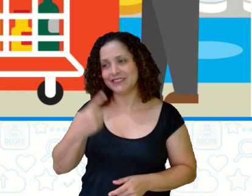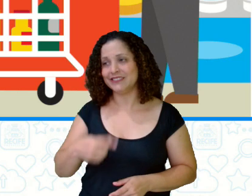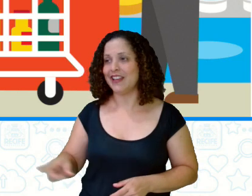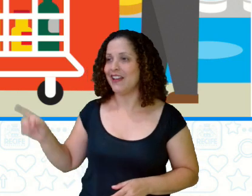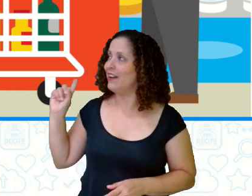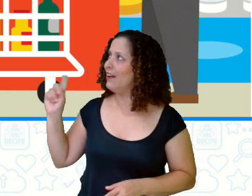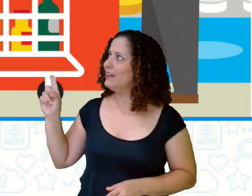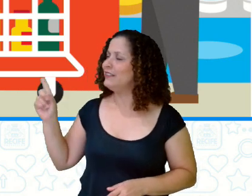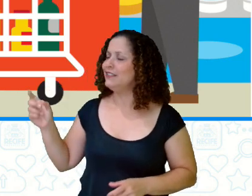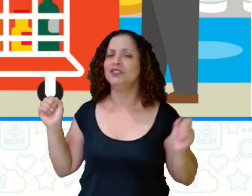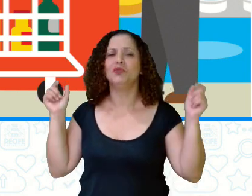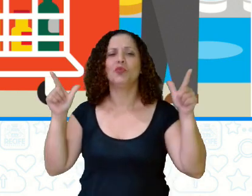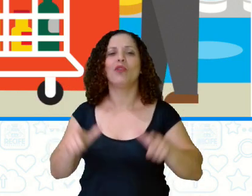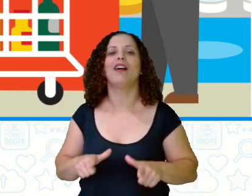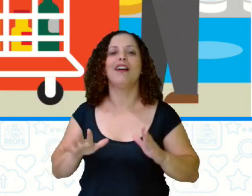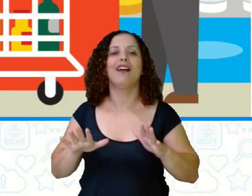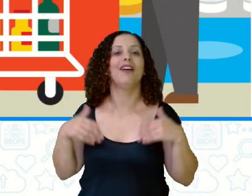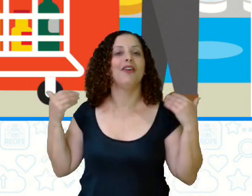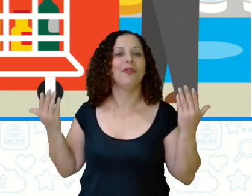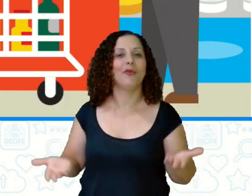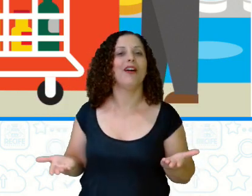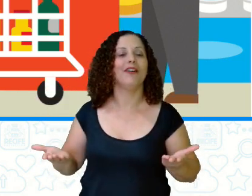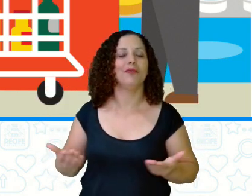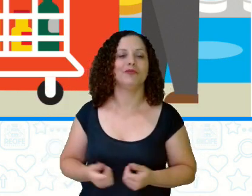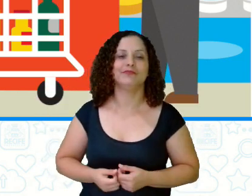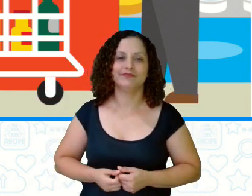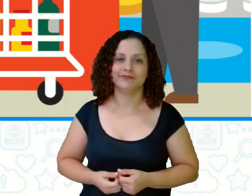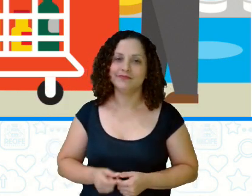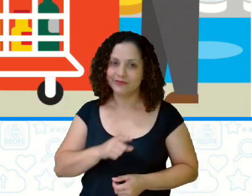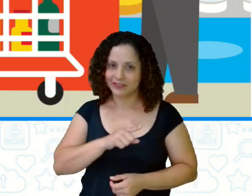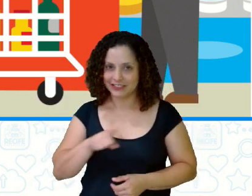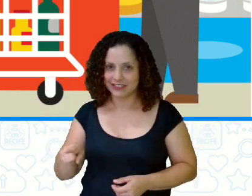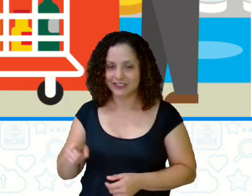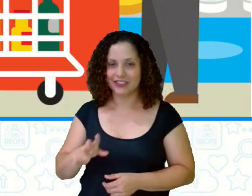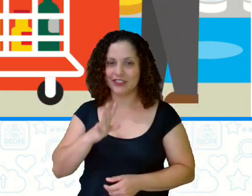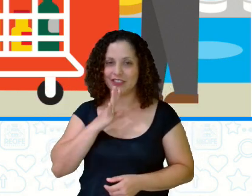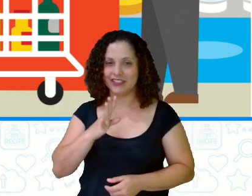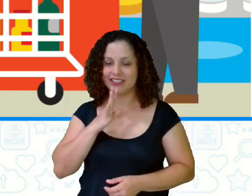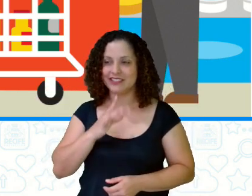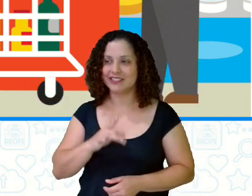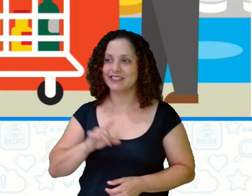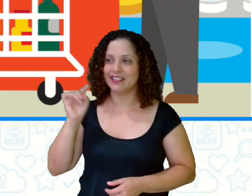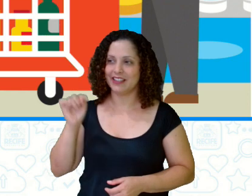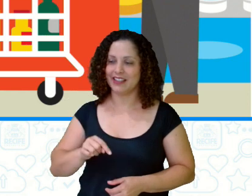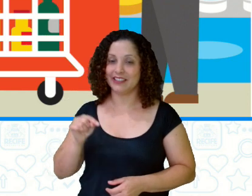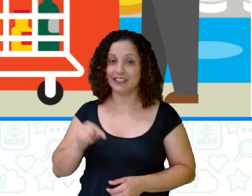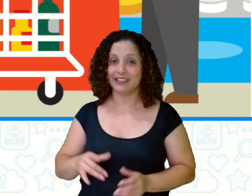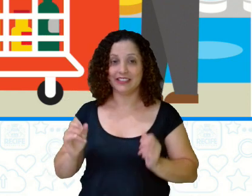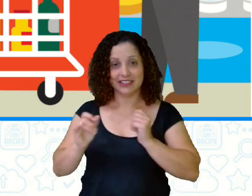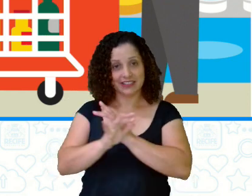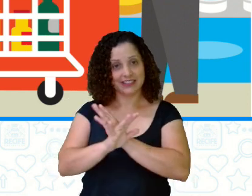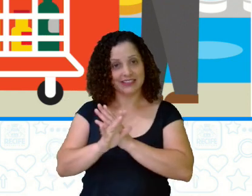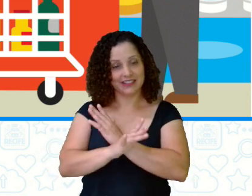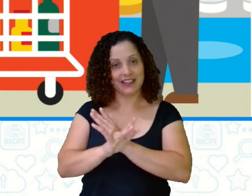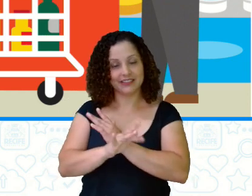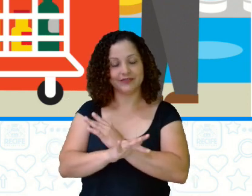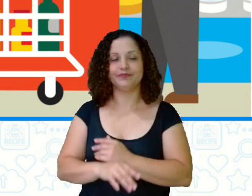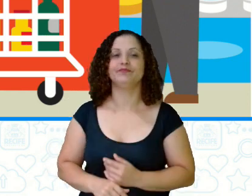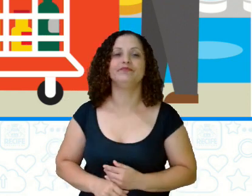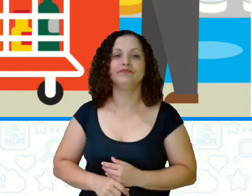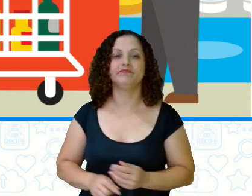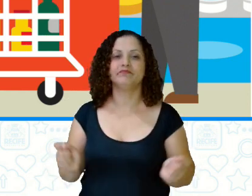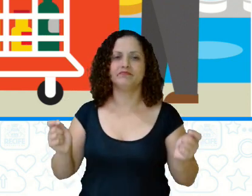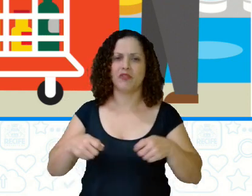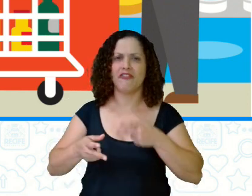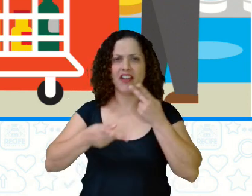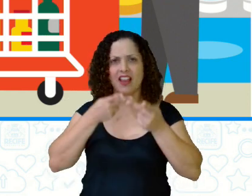aí, que local é esse? É um local muito comum, né? Aqui na cidade, né? Que local é esse? Eu poderia dizer que é uma